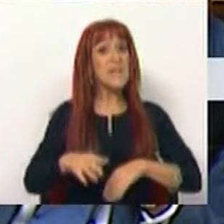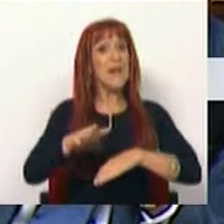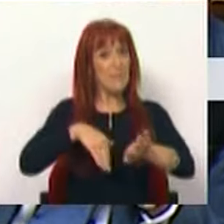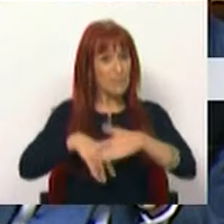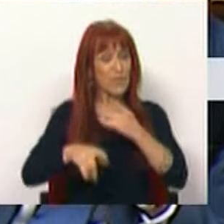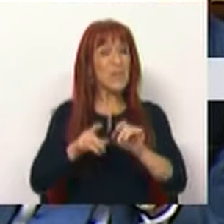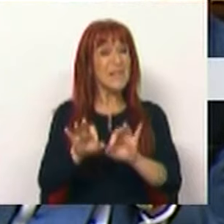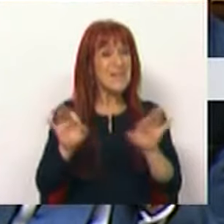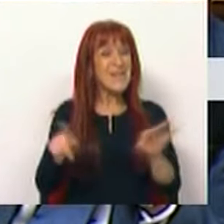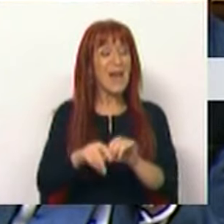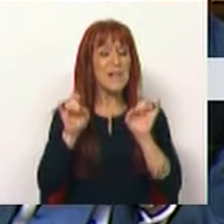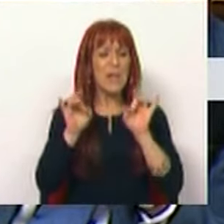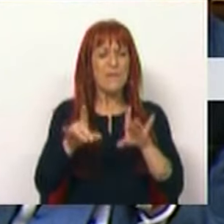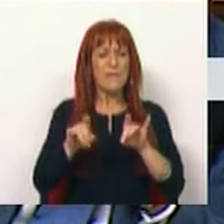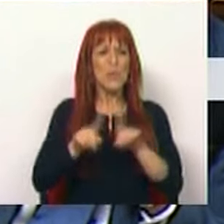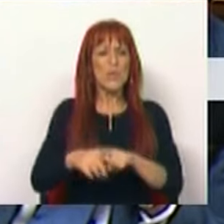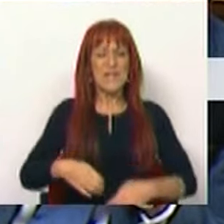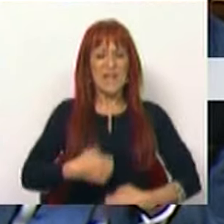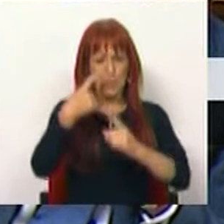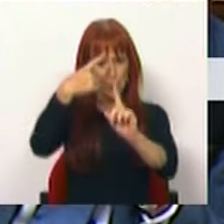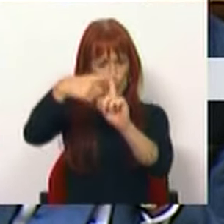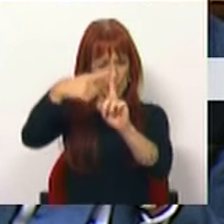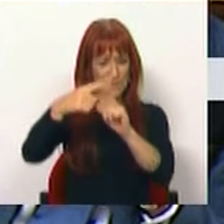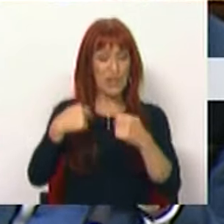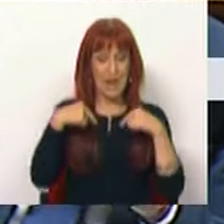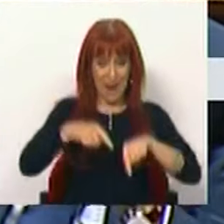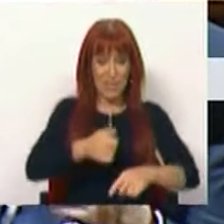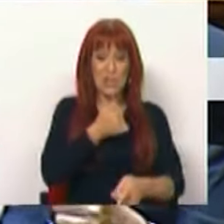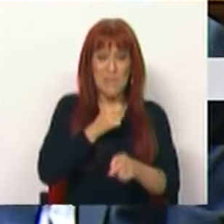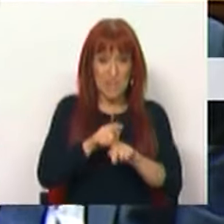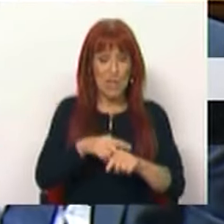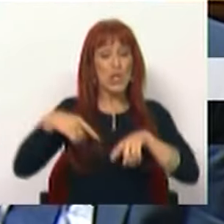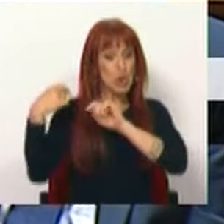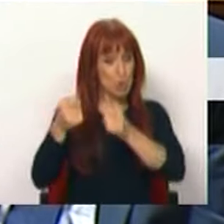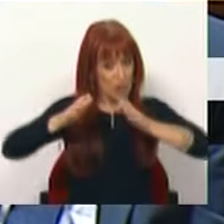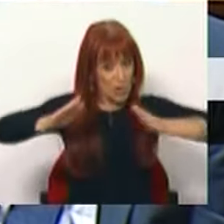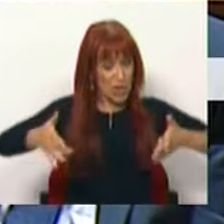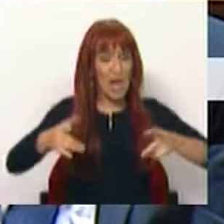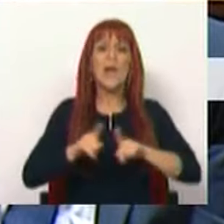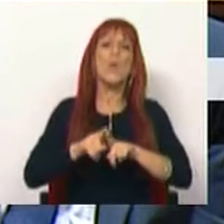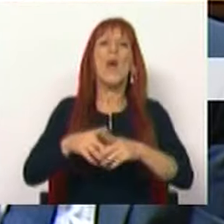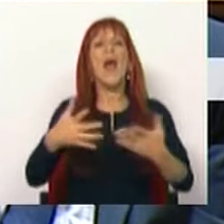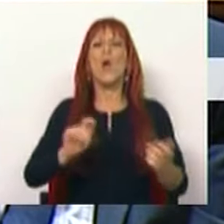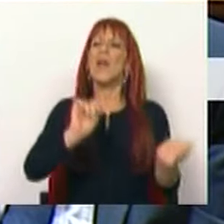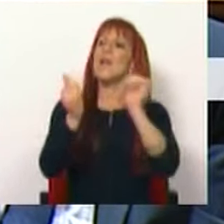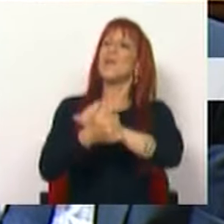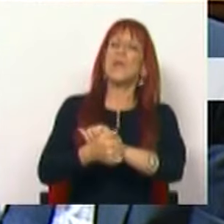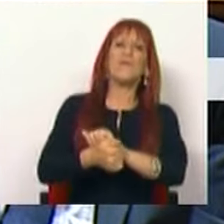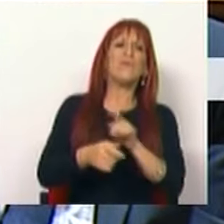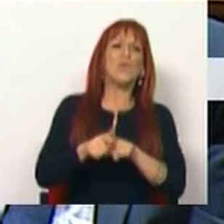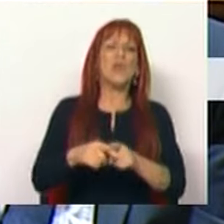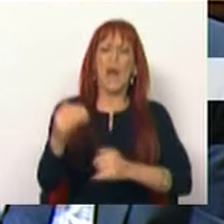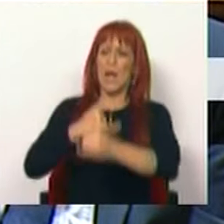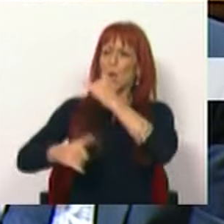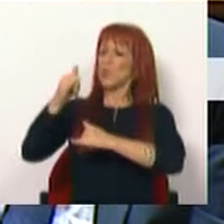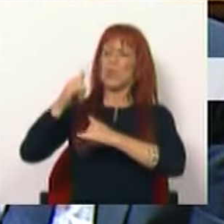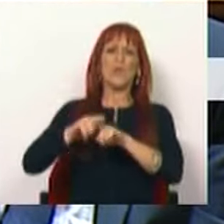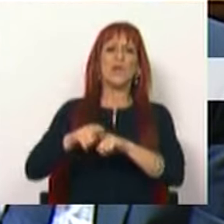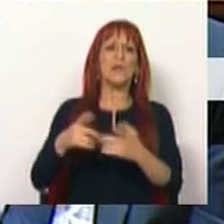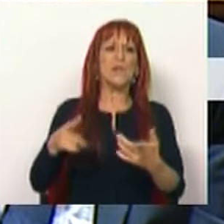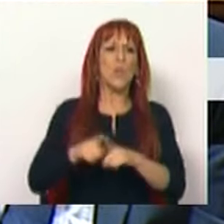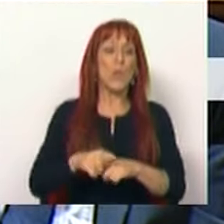faça de forma a evitar que o sentido positivo com que essas medidas foram discutidas não seja agora transformado em retrocesso, porque